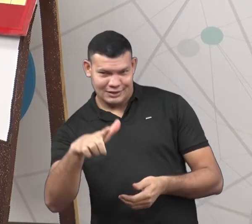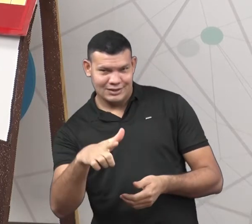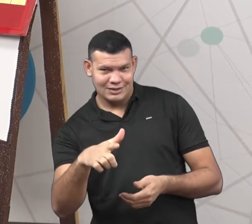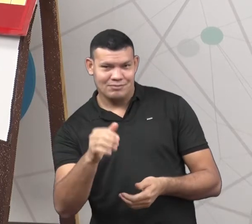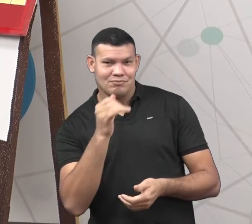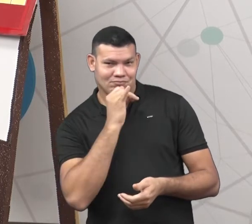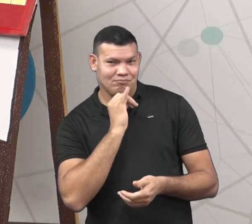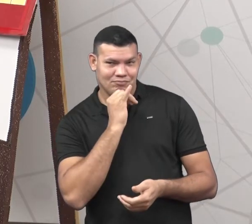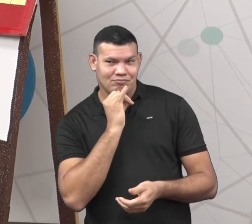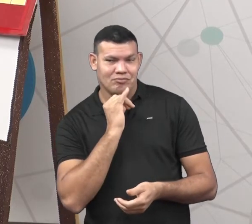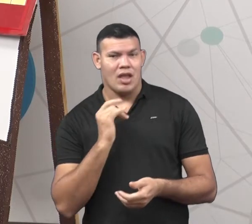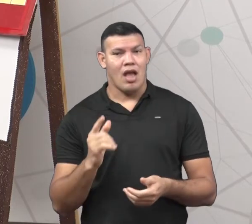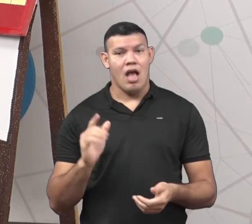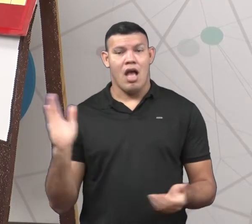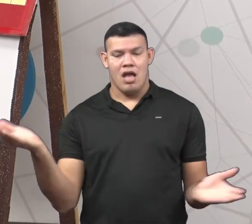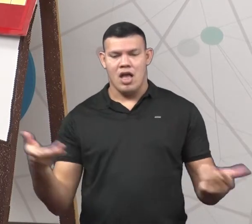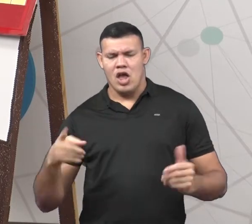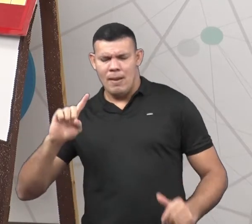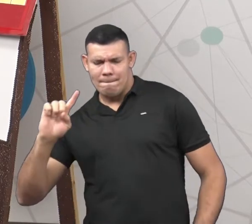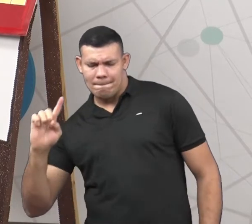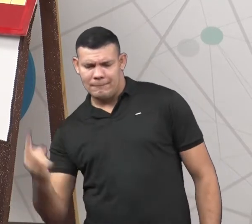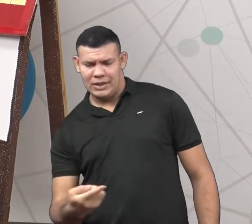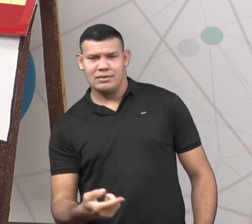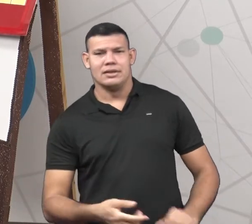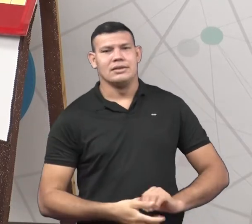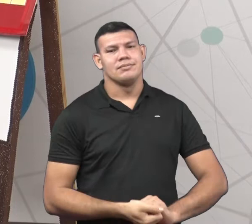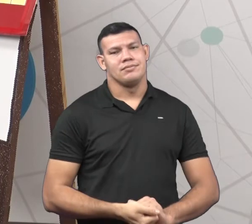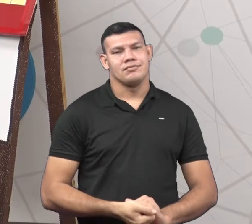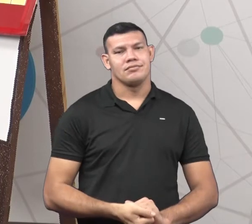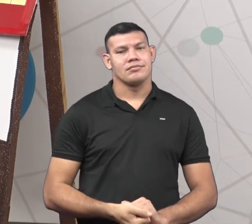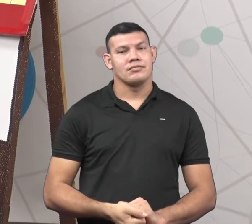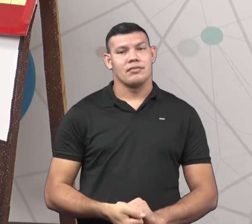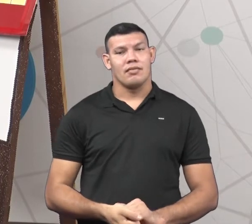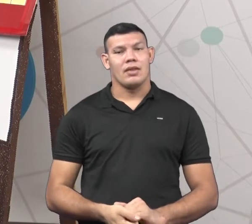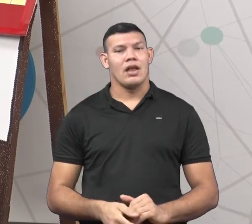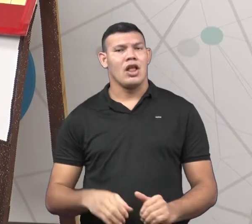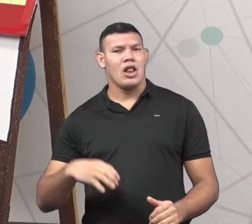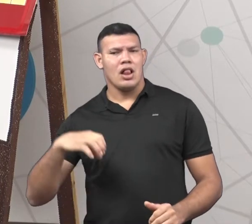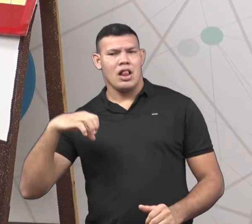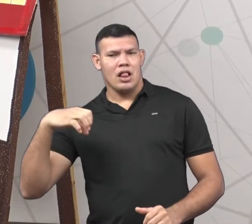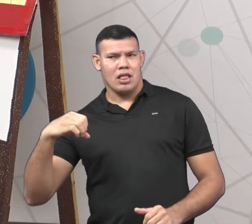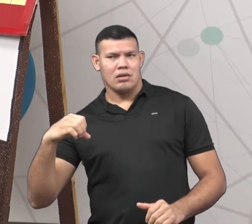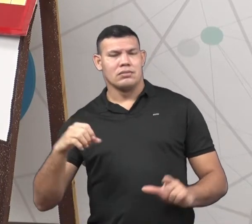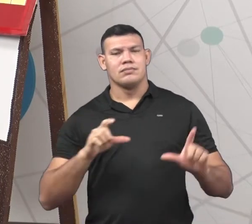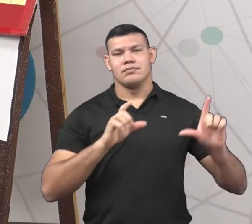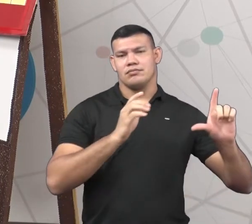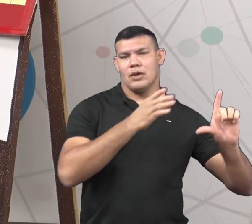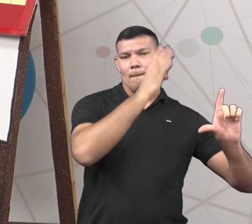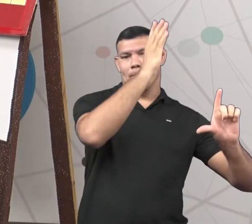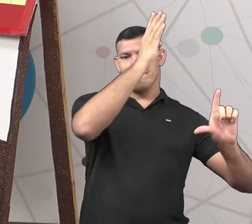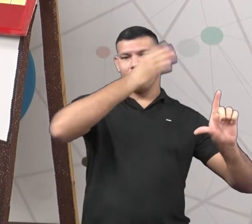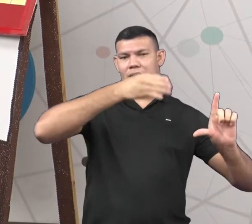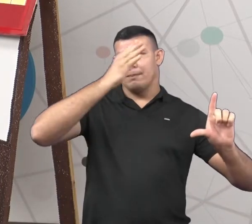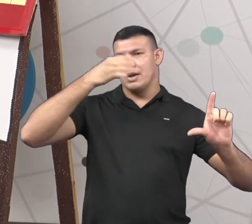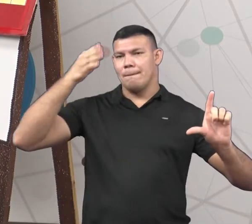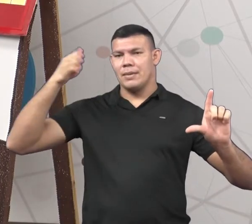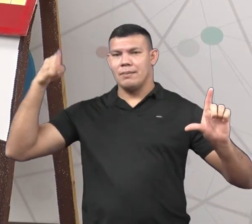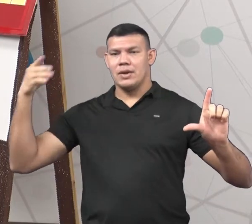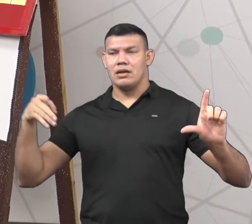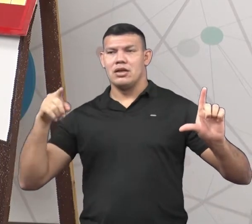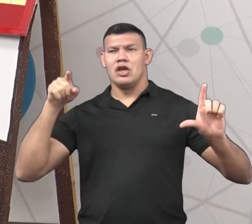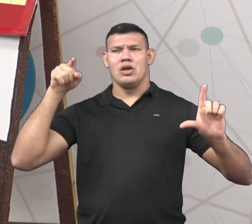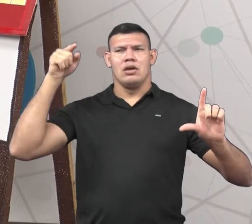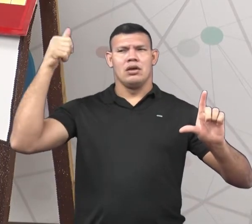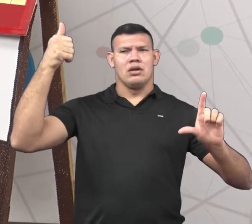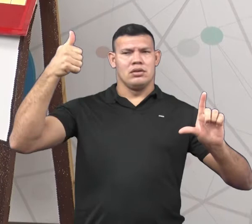usar a unidade de milhar? Eu tenho aqui o número 9, vou colocar aqui na unidade de milhar. Se